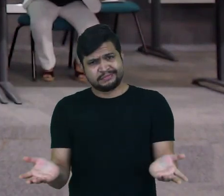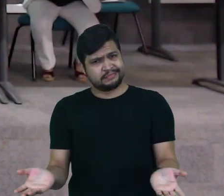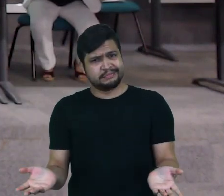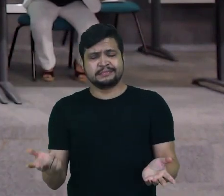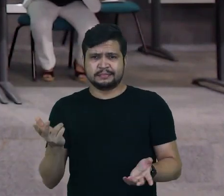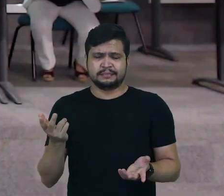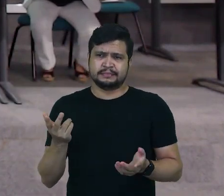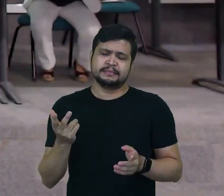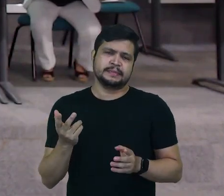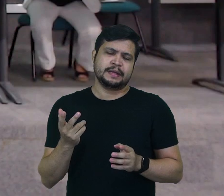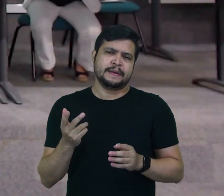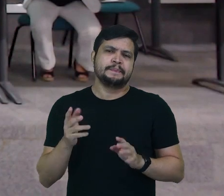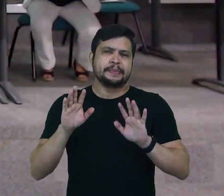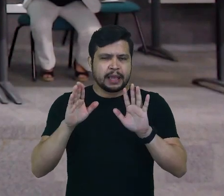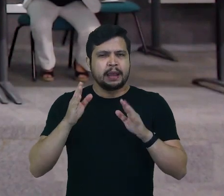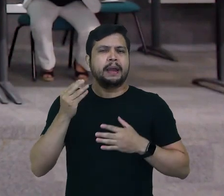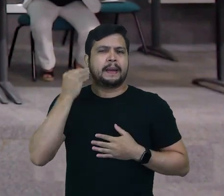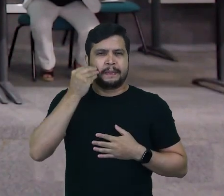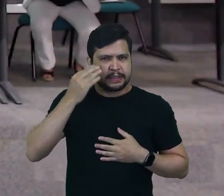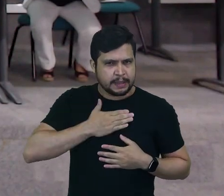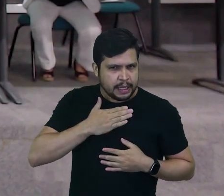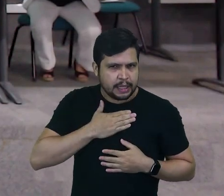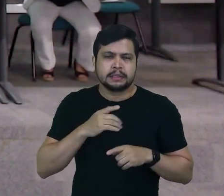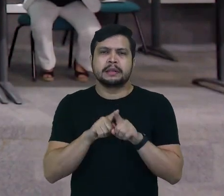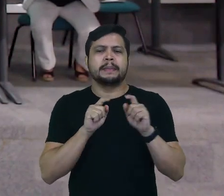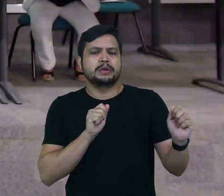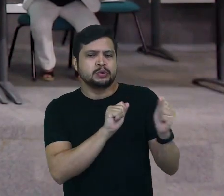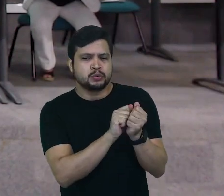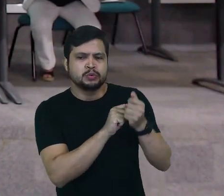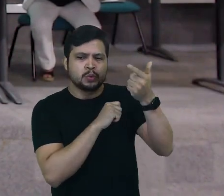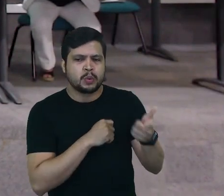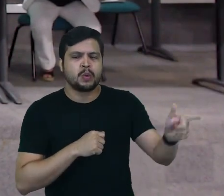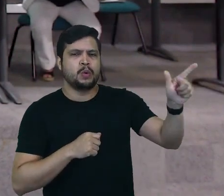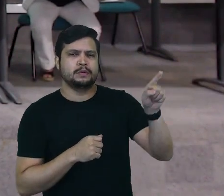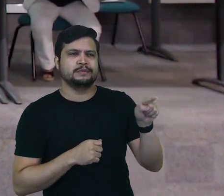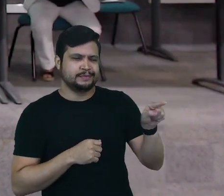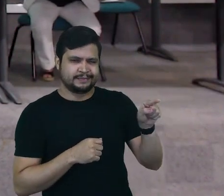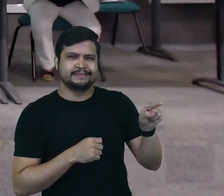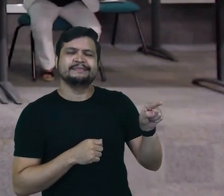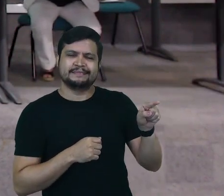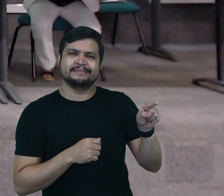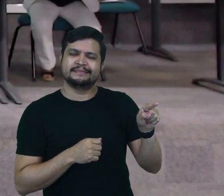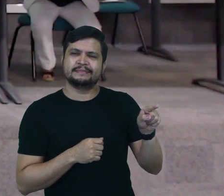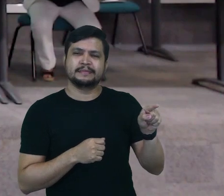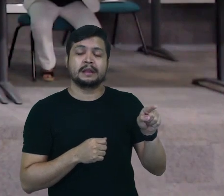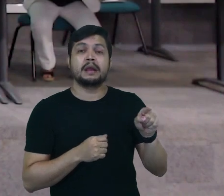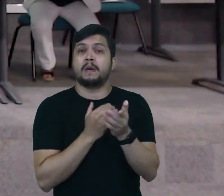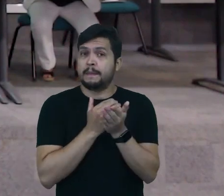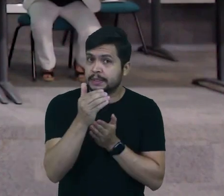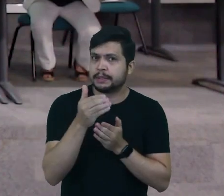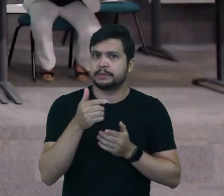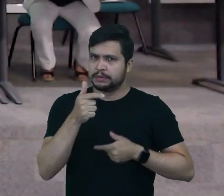assim, a partir da minha experiência e da experiência com alguns produtores, a gente começou a fazer um trabalho